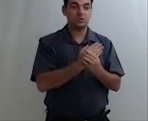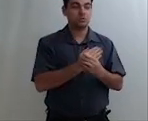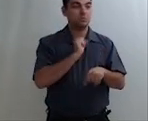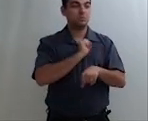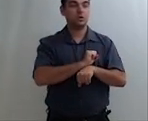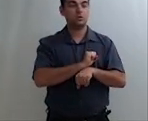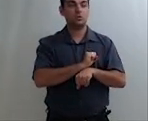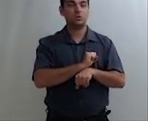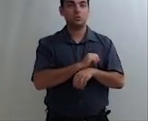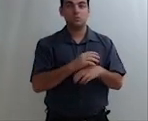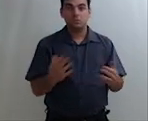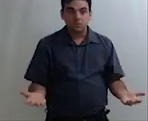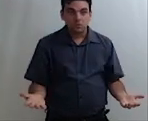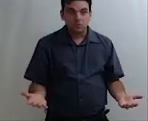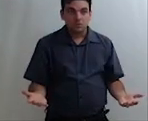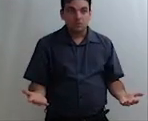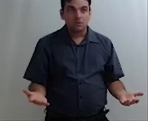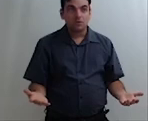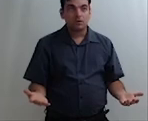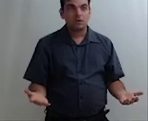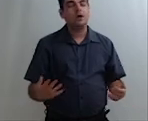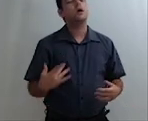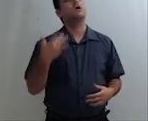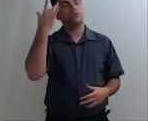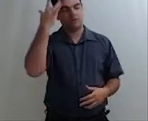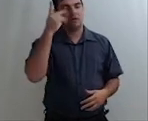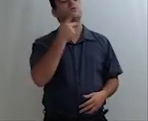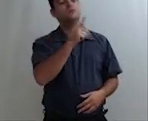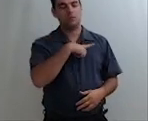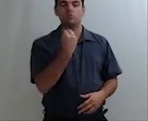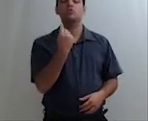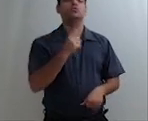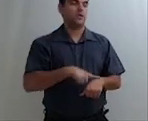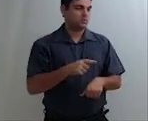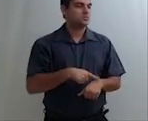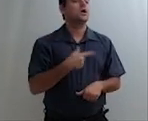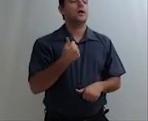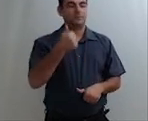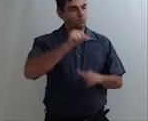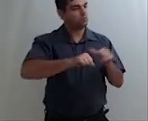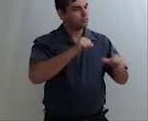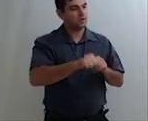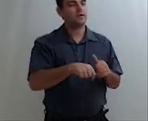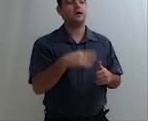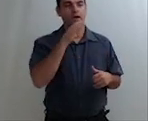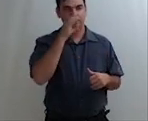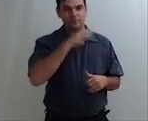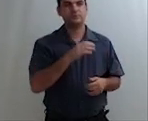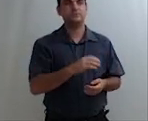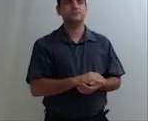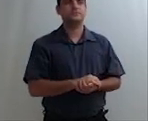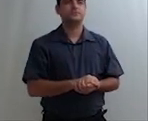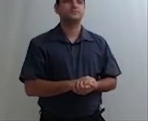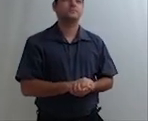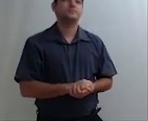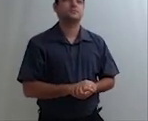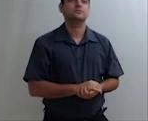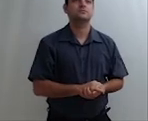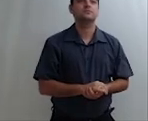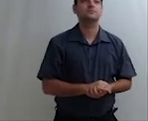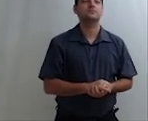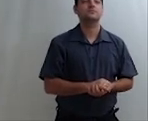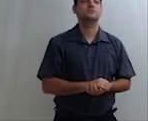excesso eh eu considerei que é relevante eh eu já tinha